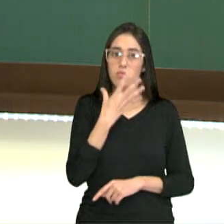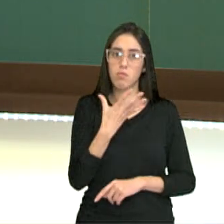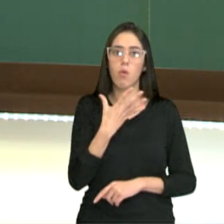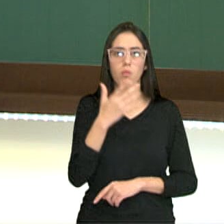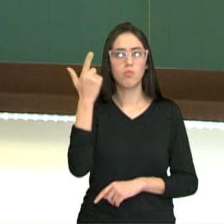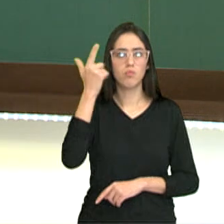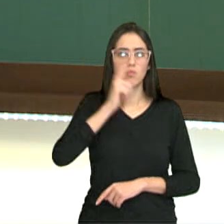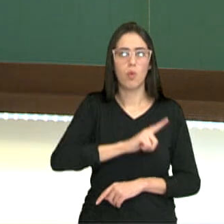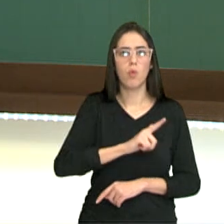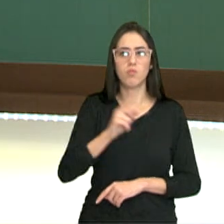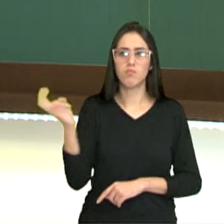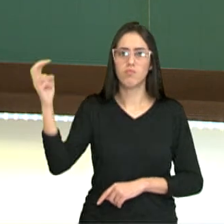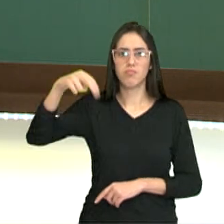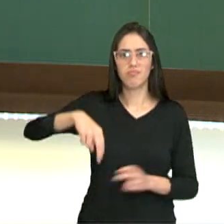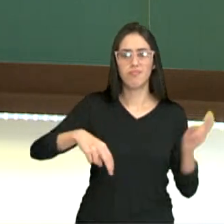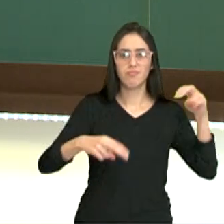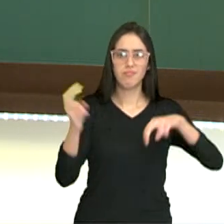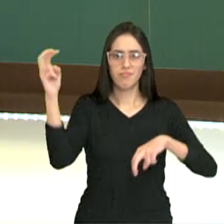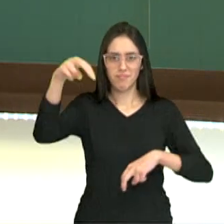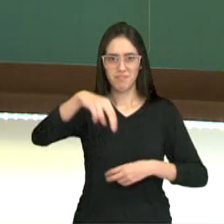parkour pode trazer para nós.